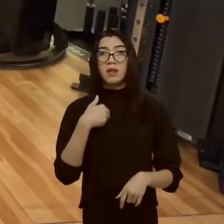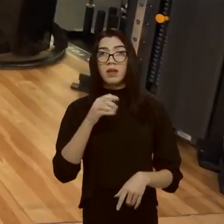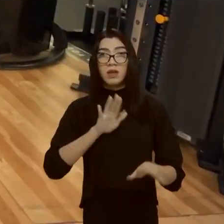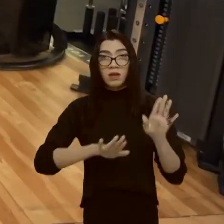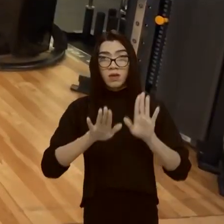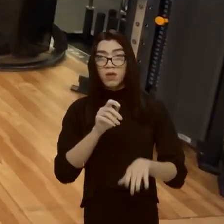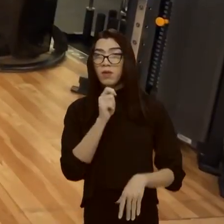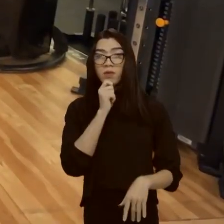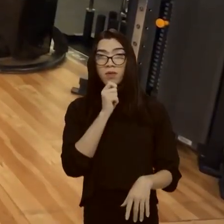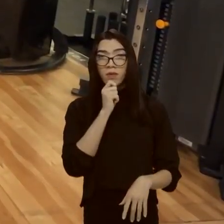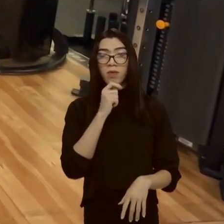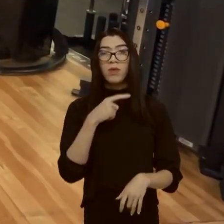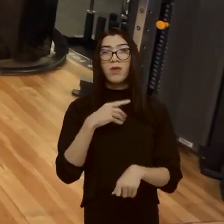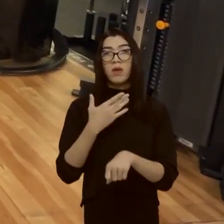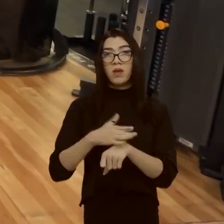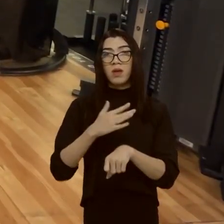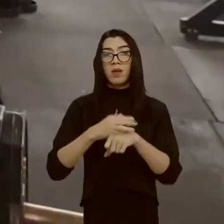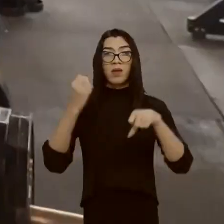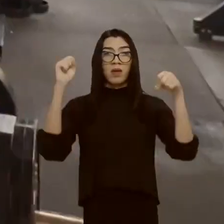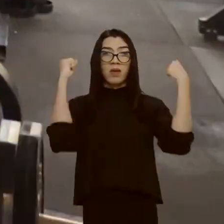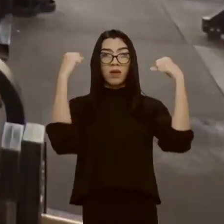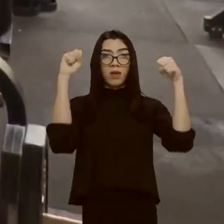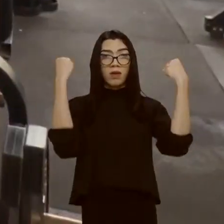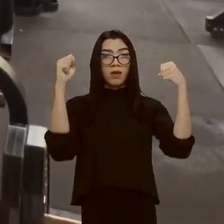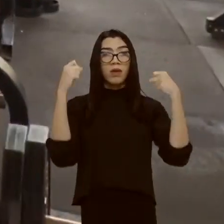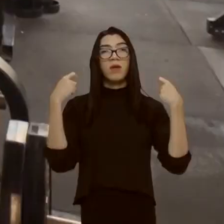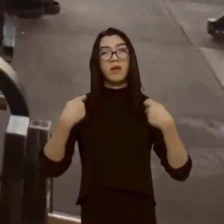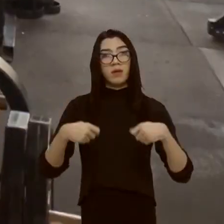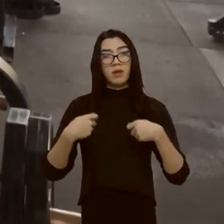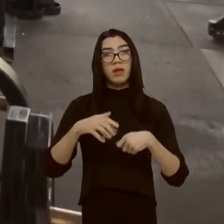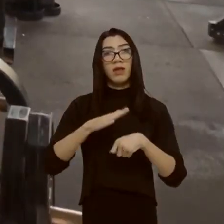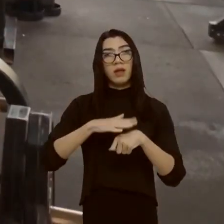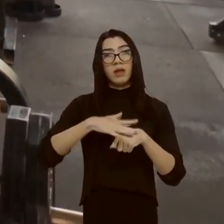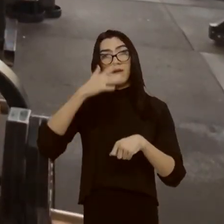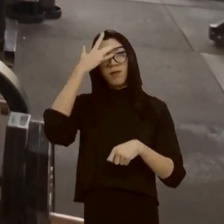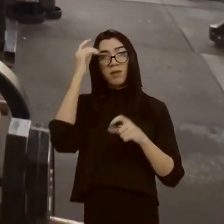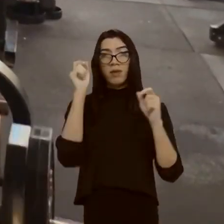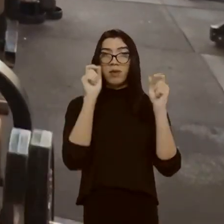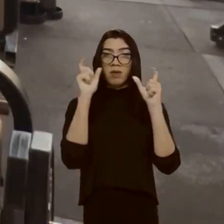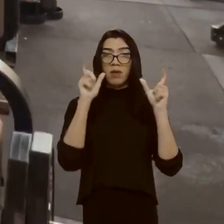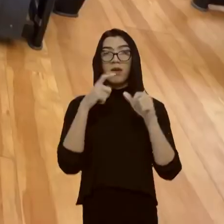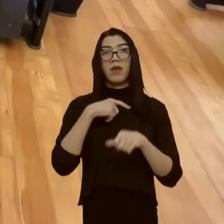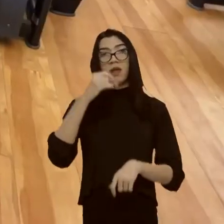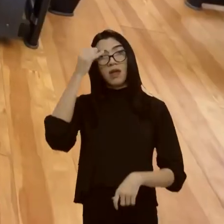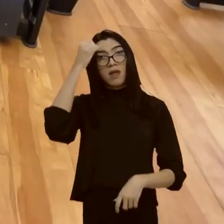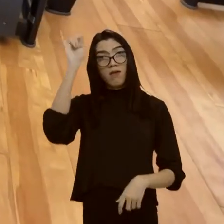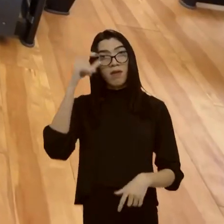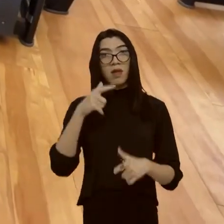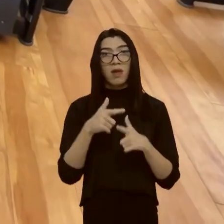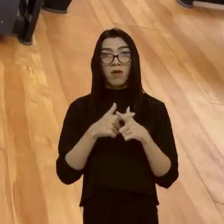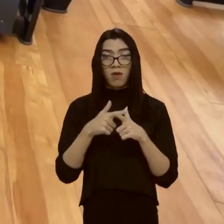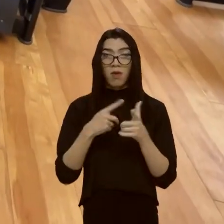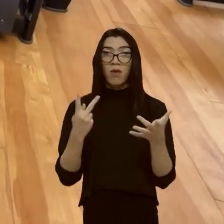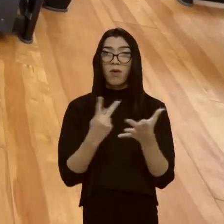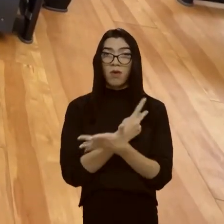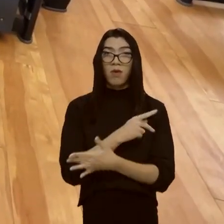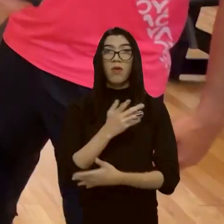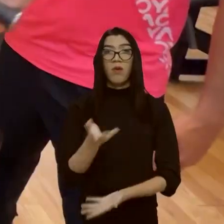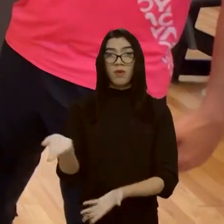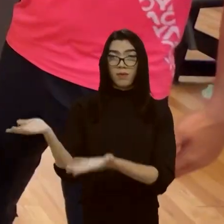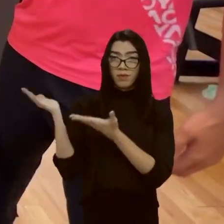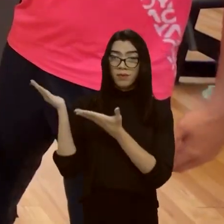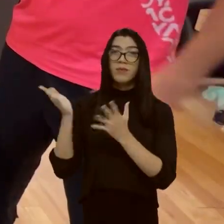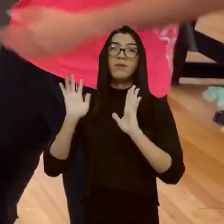Os exercícios físicos exigem que os praticantes tenham atenção para evitar lesões. O Igor já enfrentou